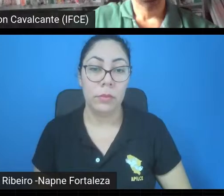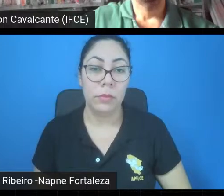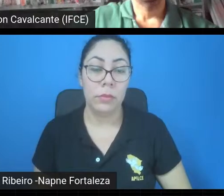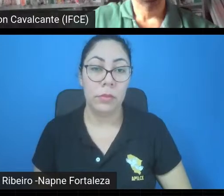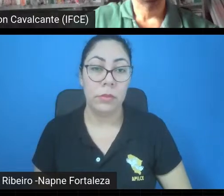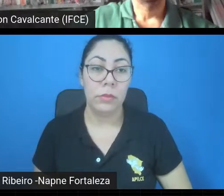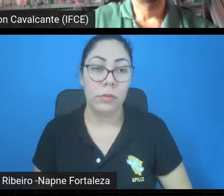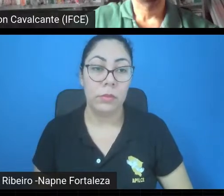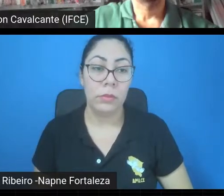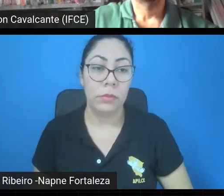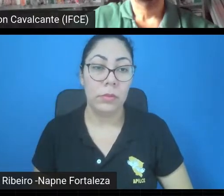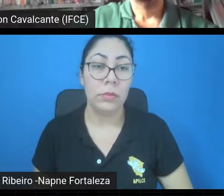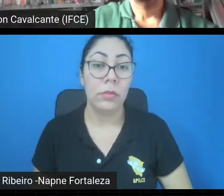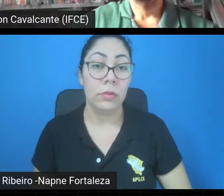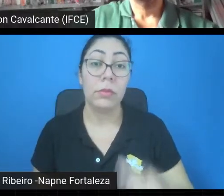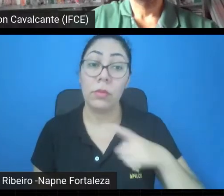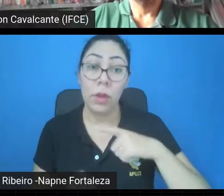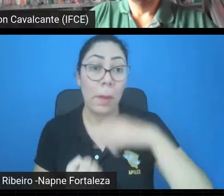5.